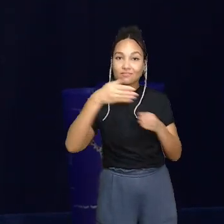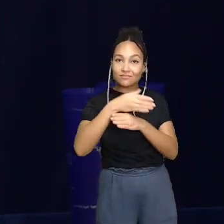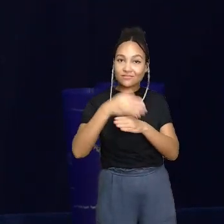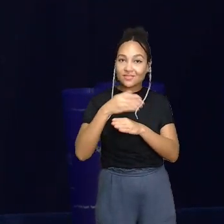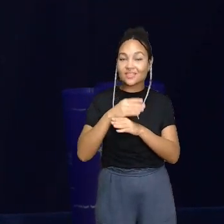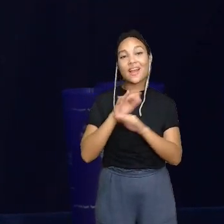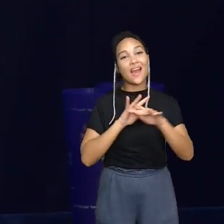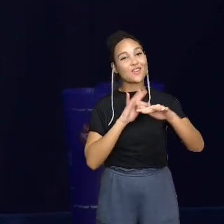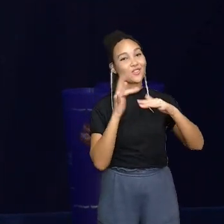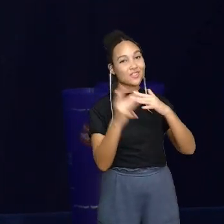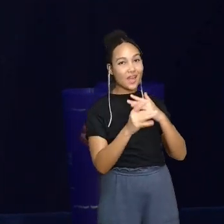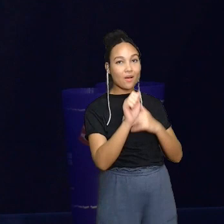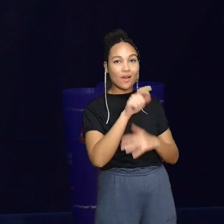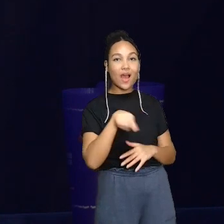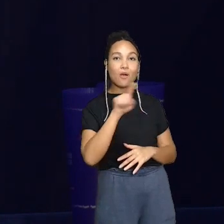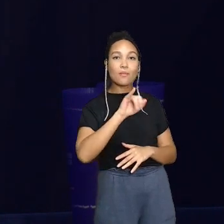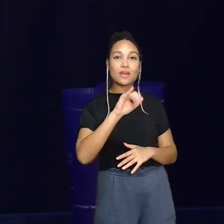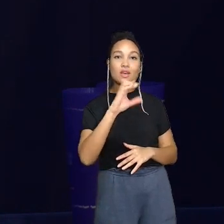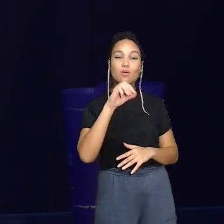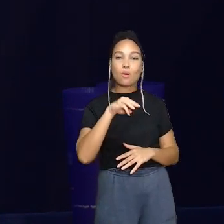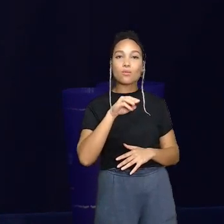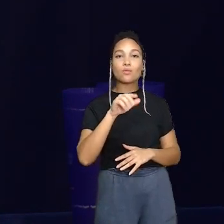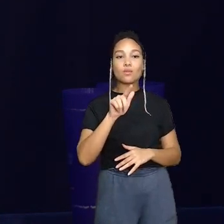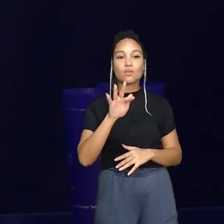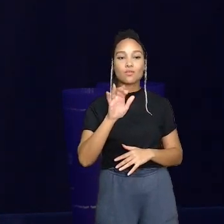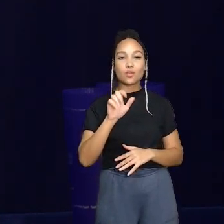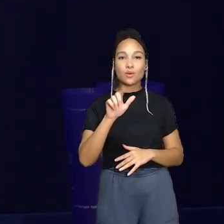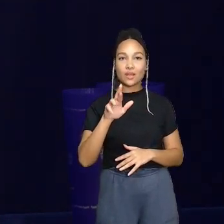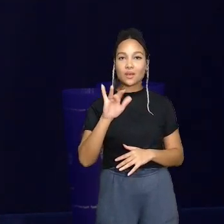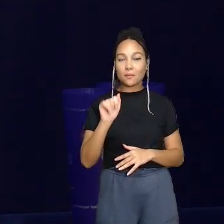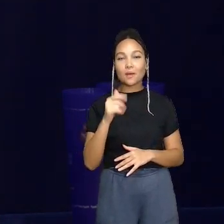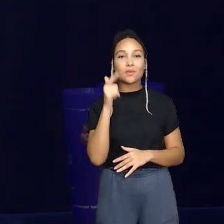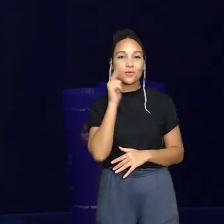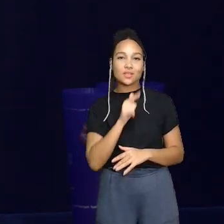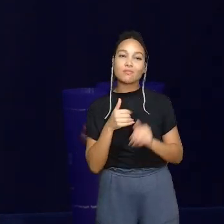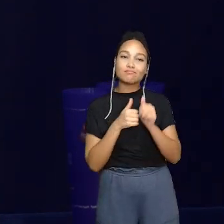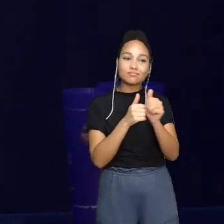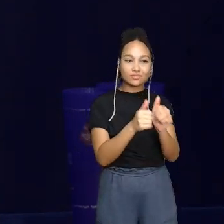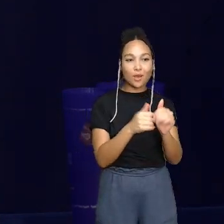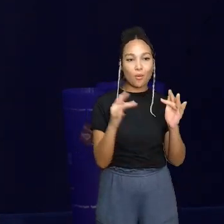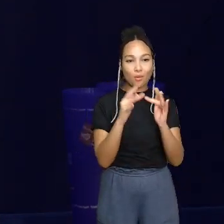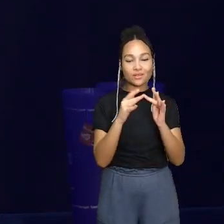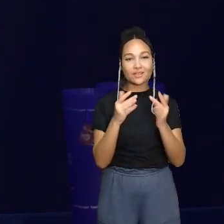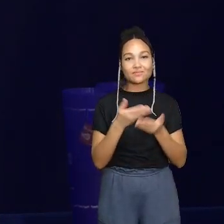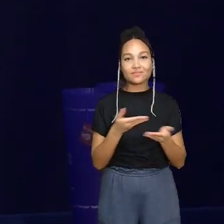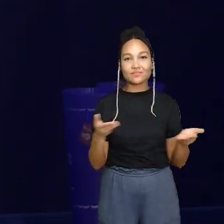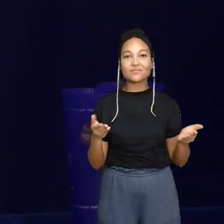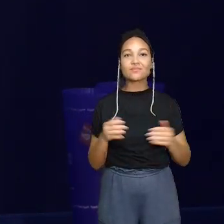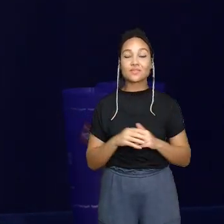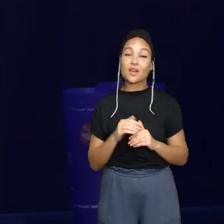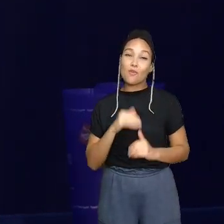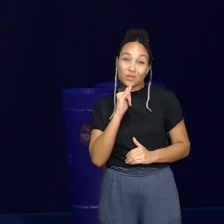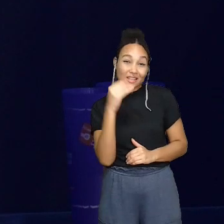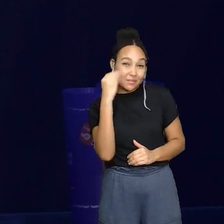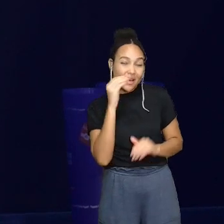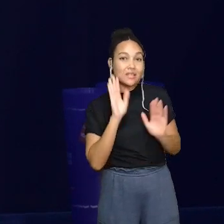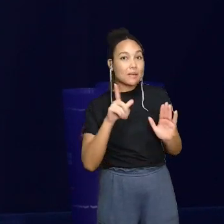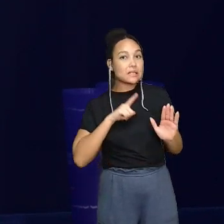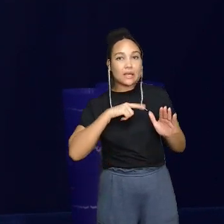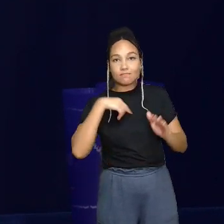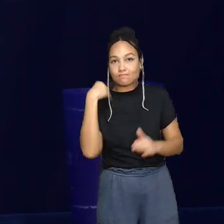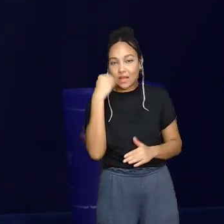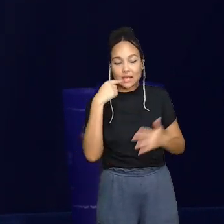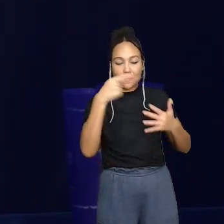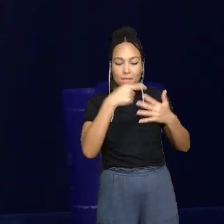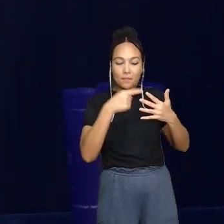sociais, @ICOMFloripa, com M, e acompanhar o nosso trabalho. Hoje eu vou contar apenas uma experiência, mas nós temos diferentes experiências aqui na região da